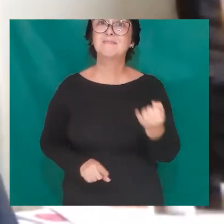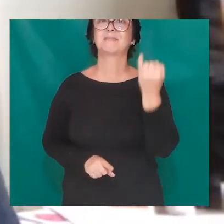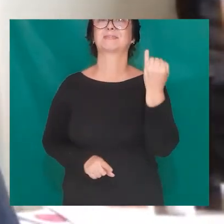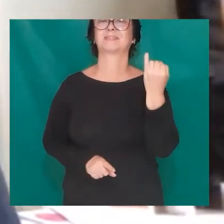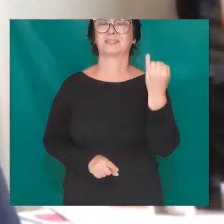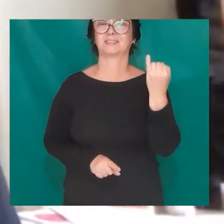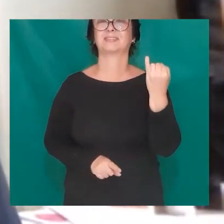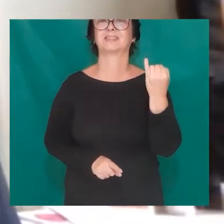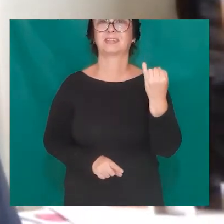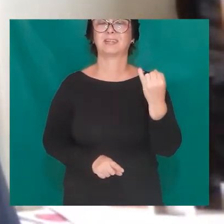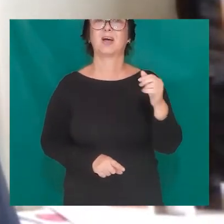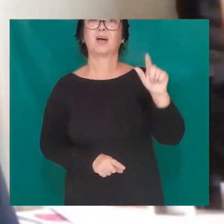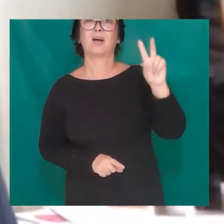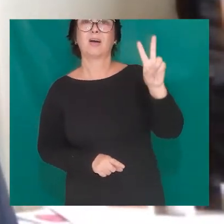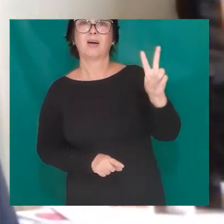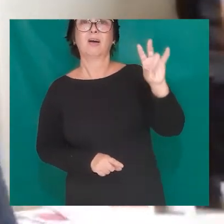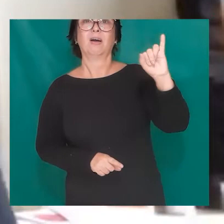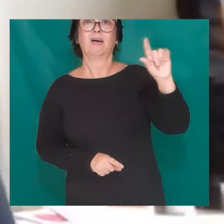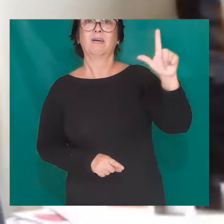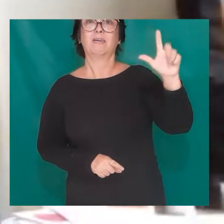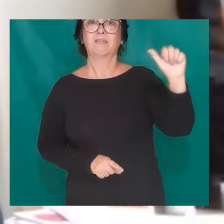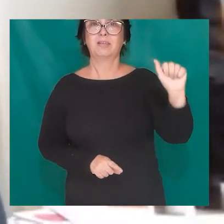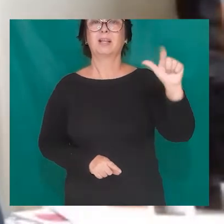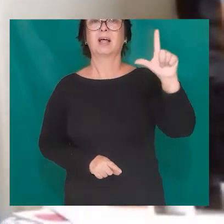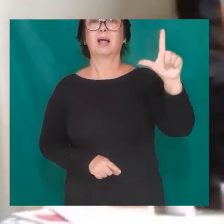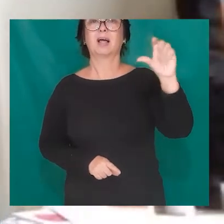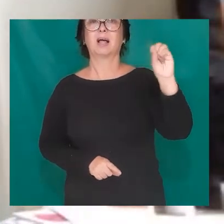o Vila Lobos é o pioneiro nisso aí, né? Criou-se